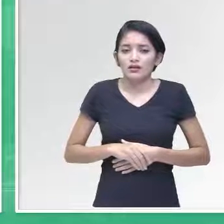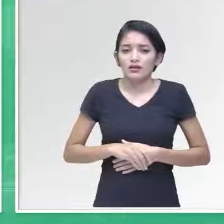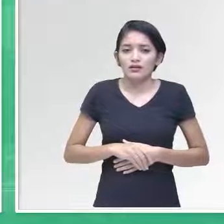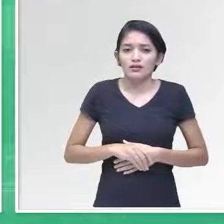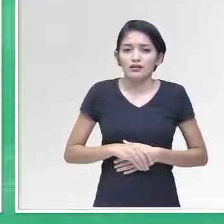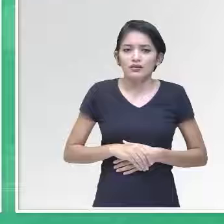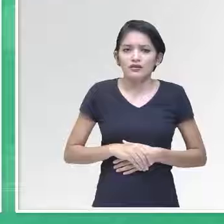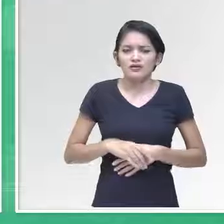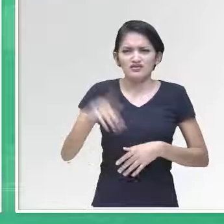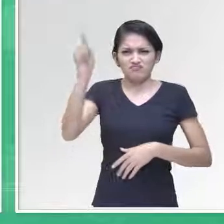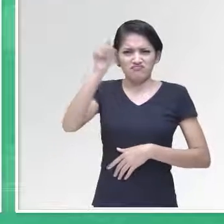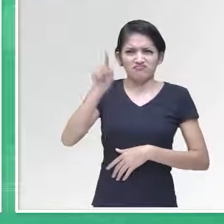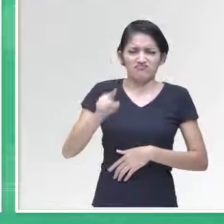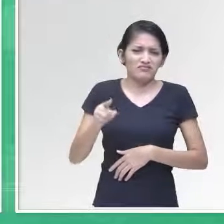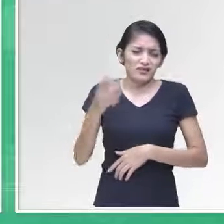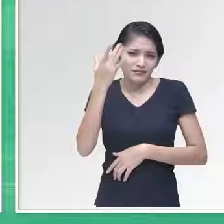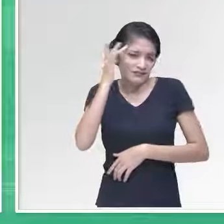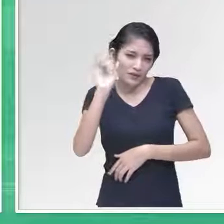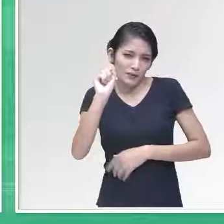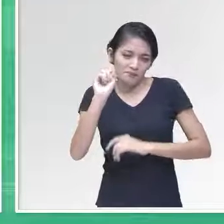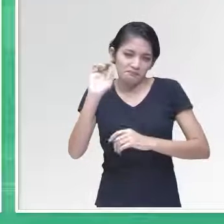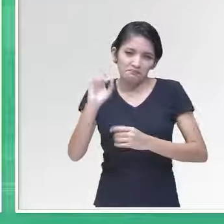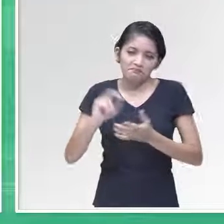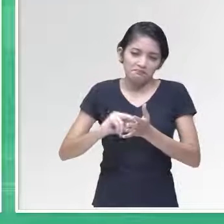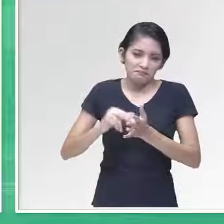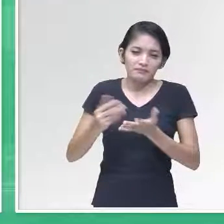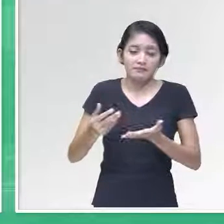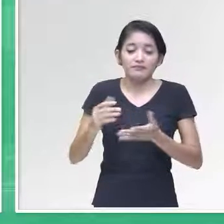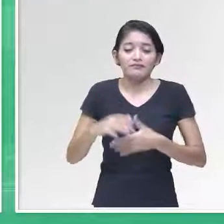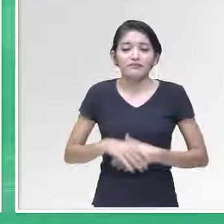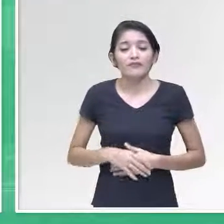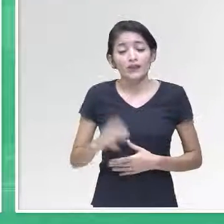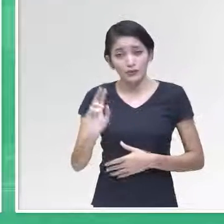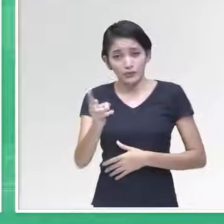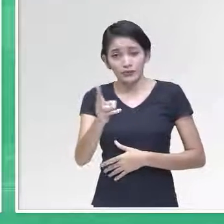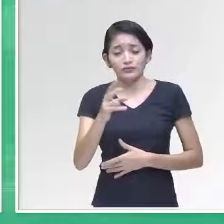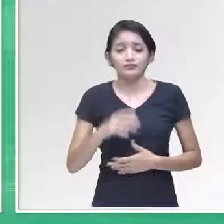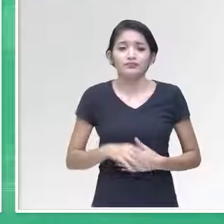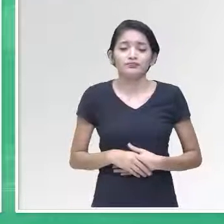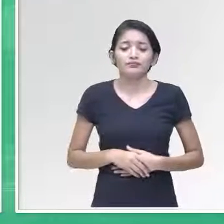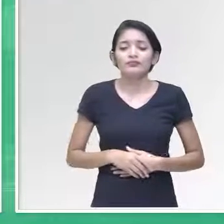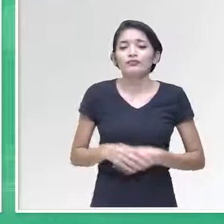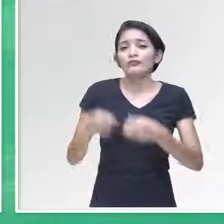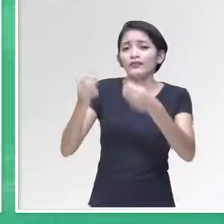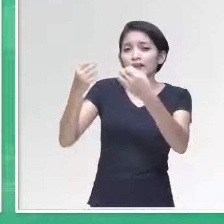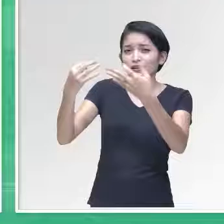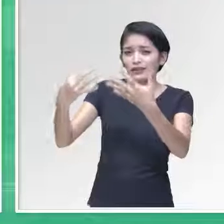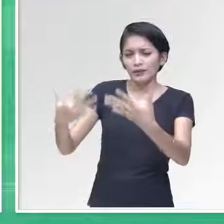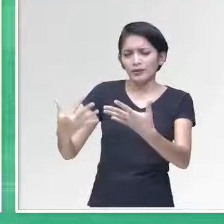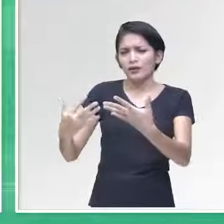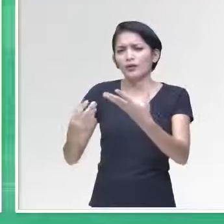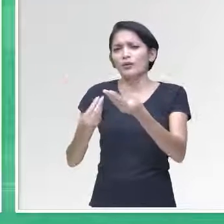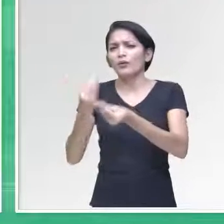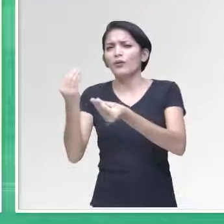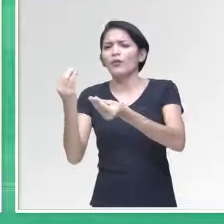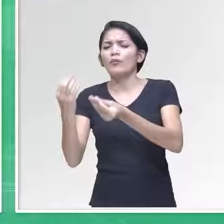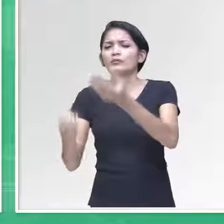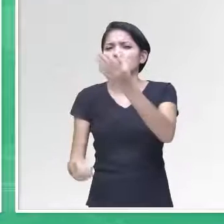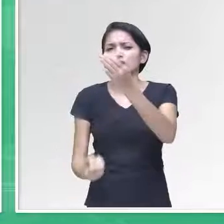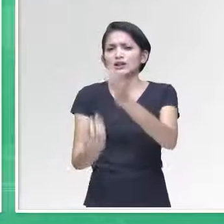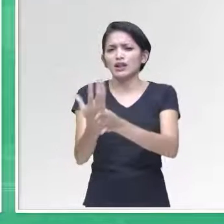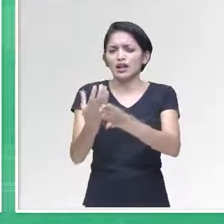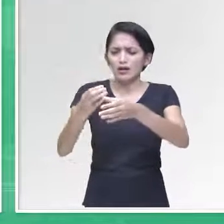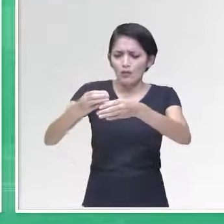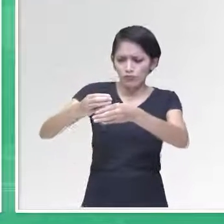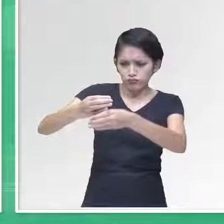uns negócios desse aí. Certo? Na próxima, vamos lá continuando, ele fala que como é que foi criado esses tubos catódicos,